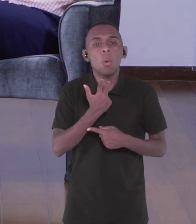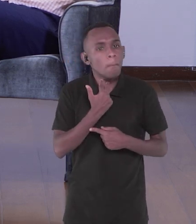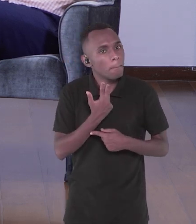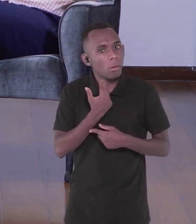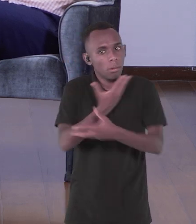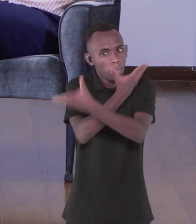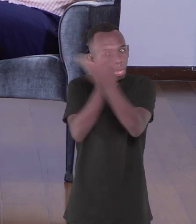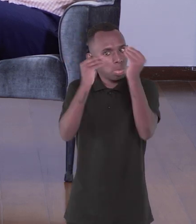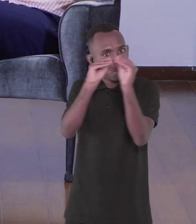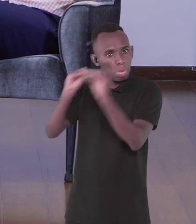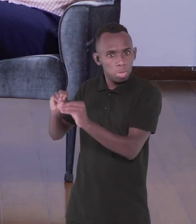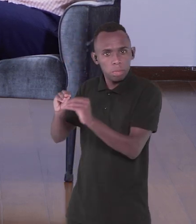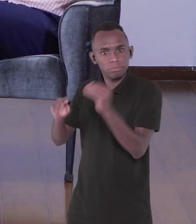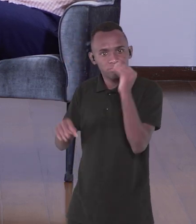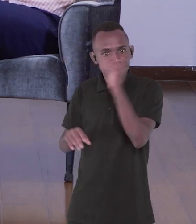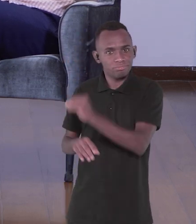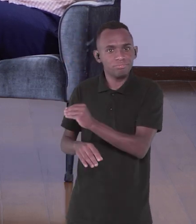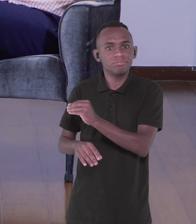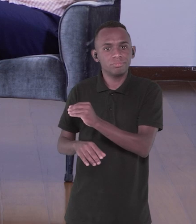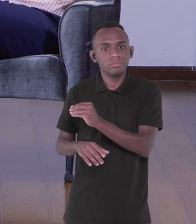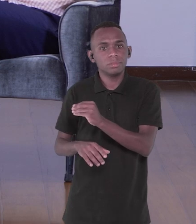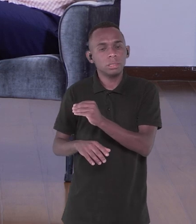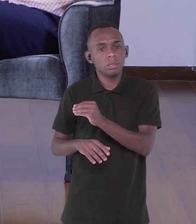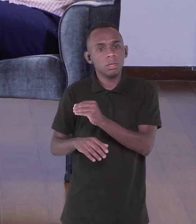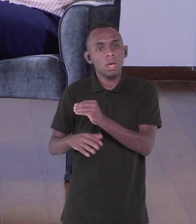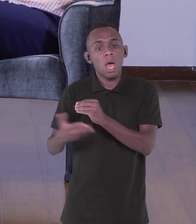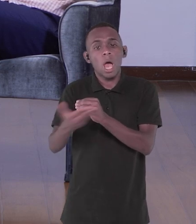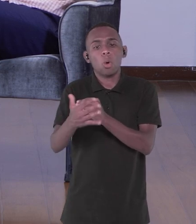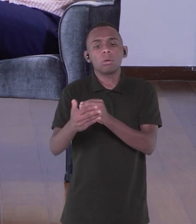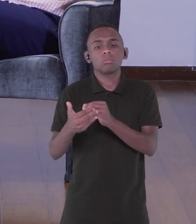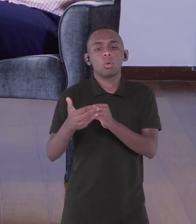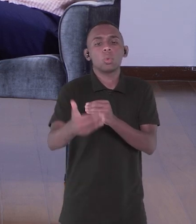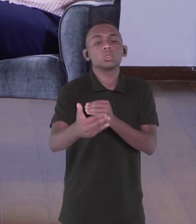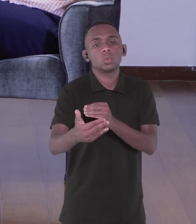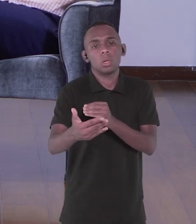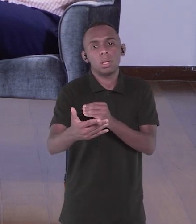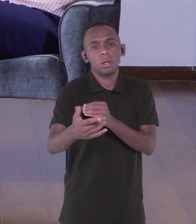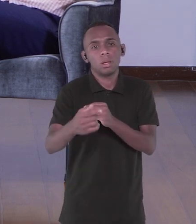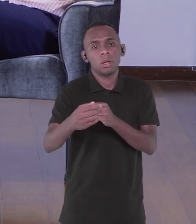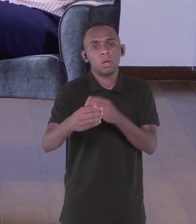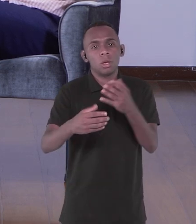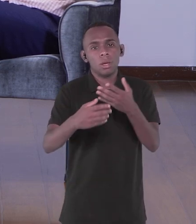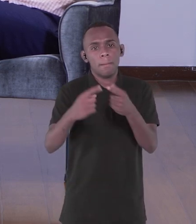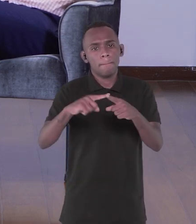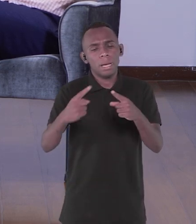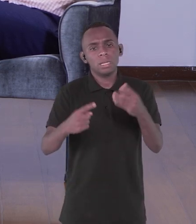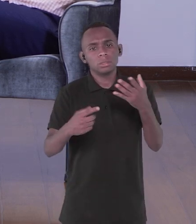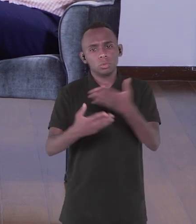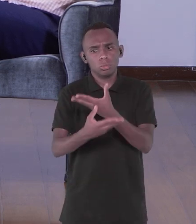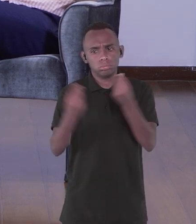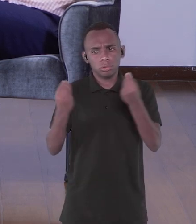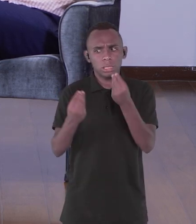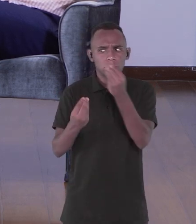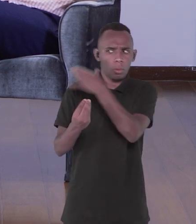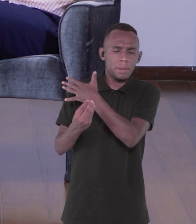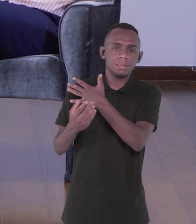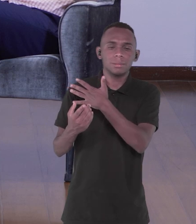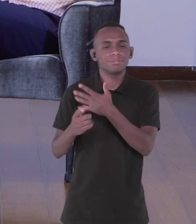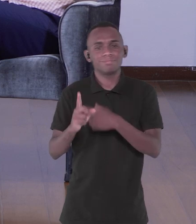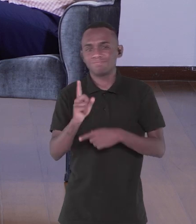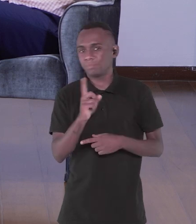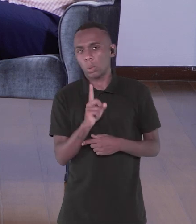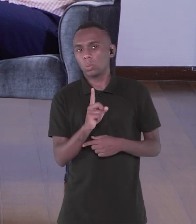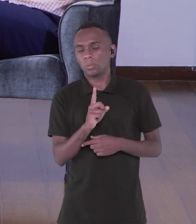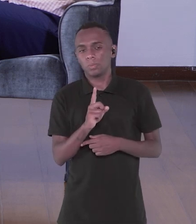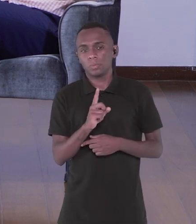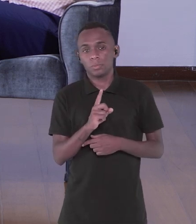simplesmente ignorar e dizer, para continuar, vou simplesmente ignorar o que aconteceu. Então, as instituições, e aí eu